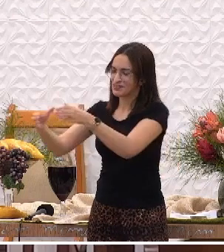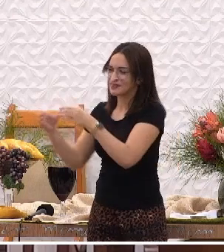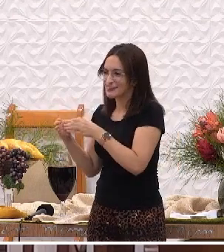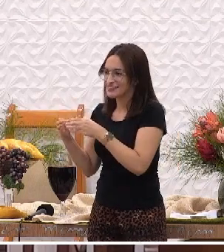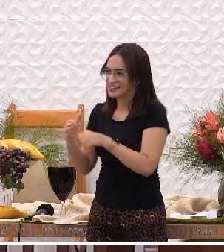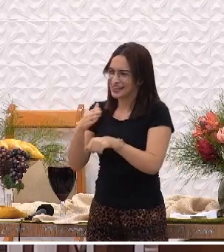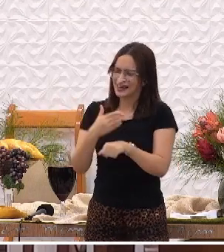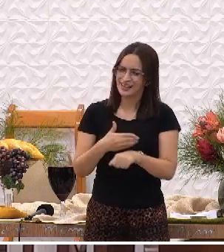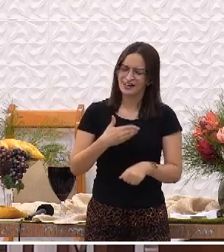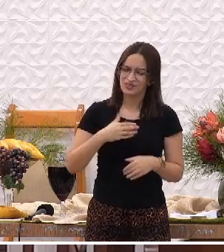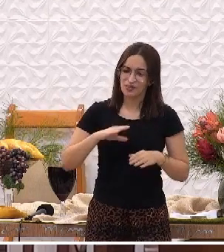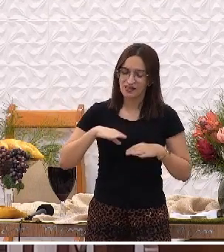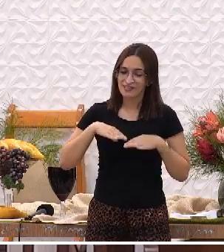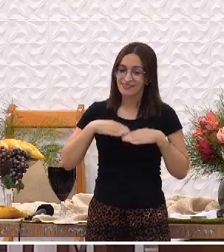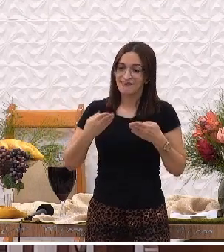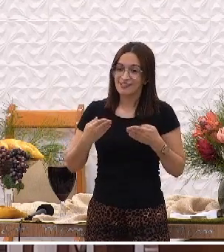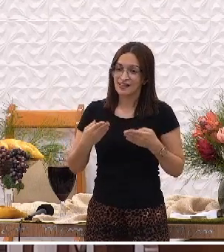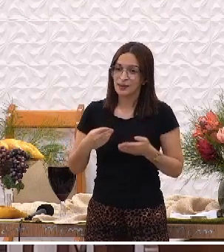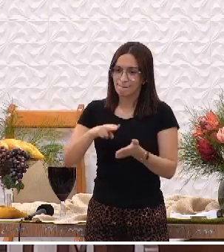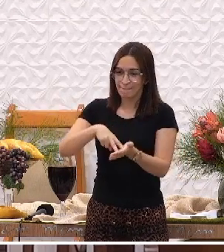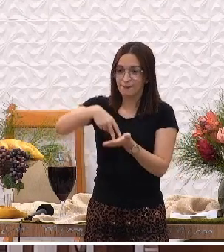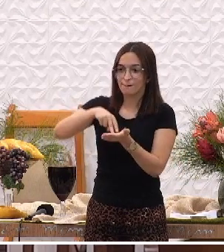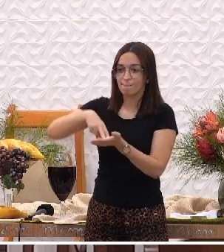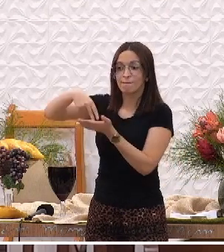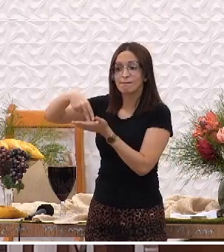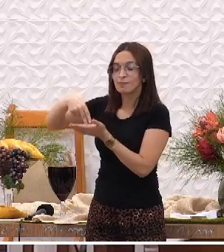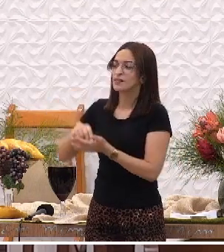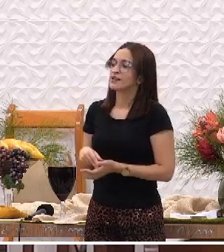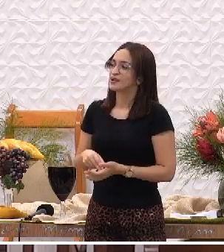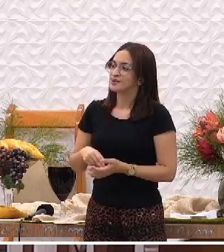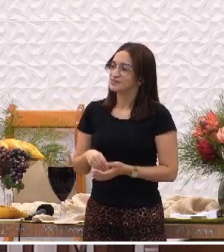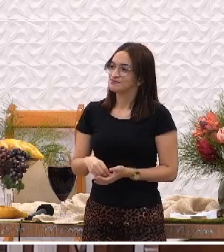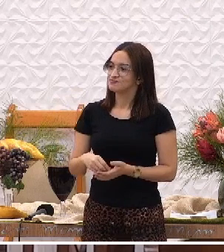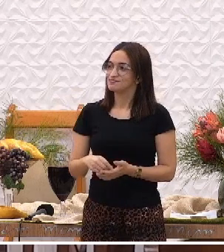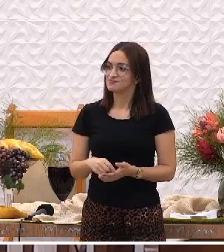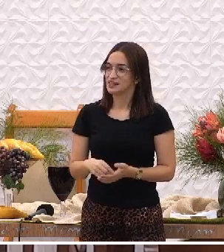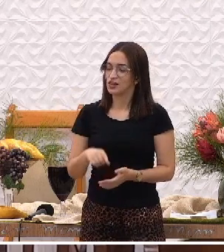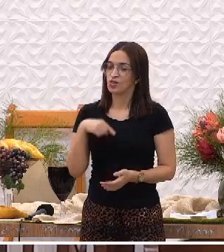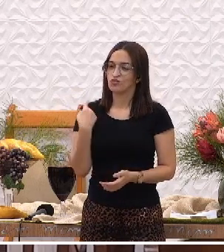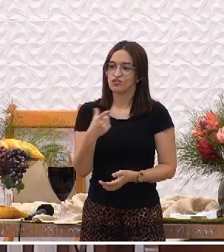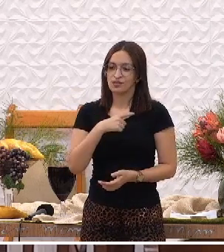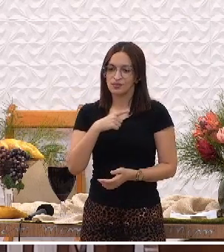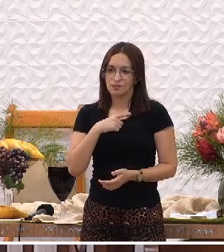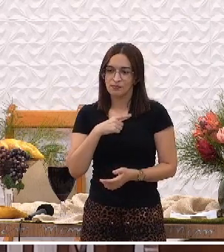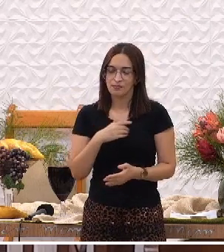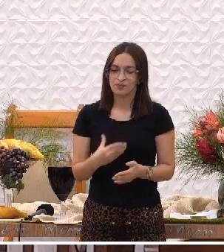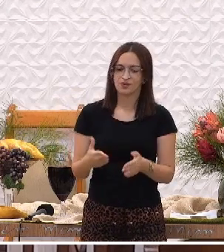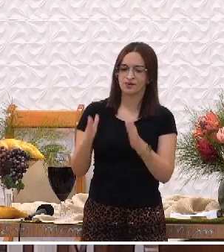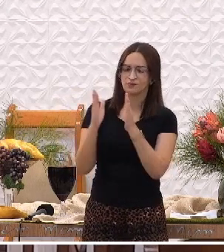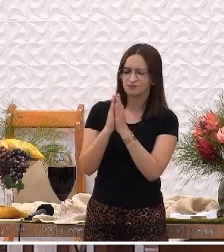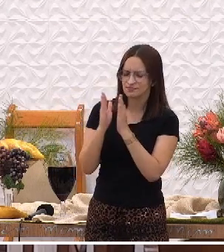Então, procurem ela ou o Kassá, quem tiver interesse na discipulado. A intercessão, a gente também, Carla e Bia, que está